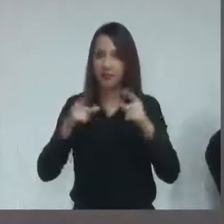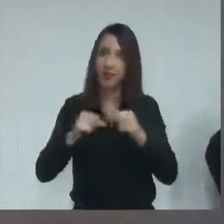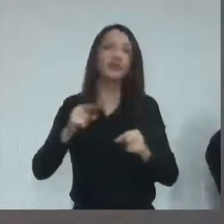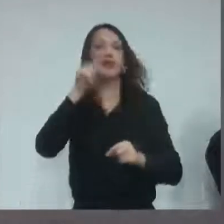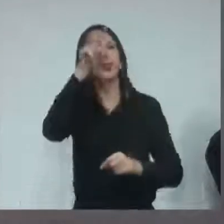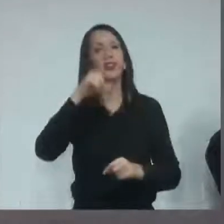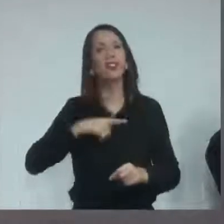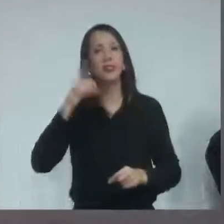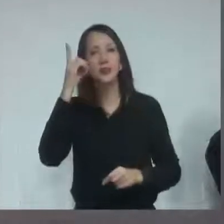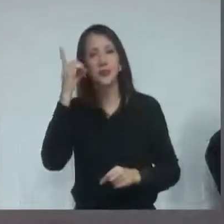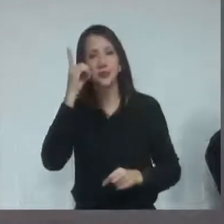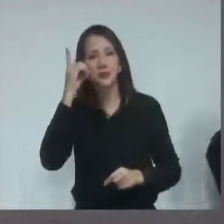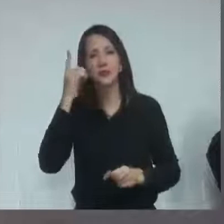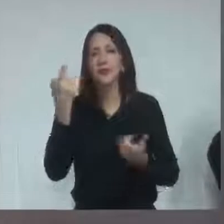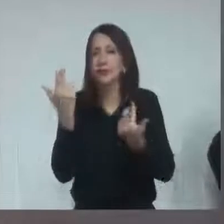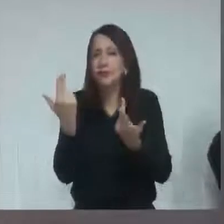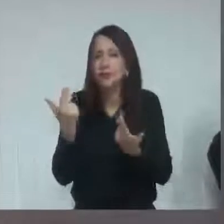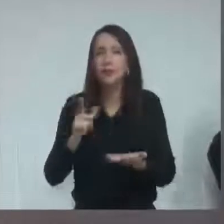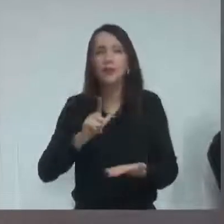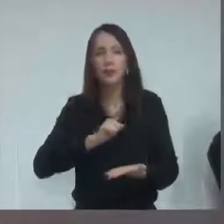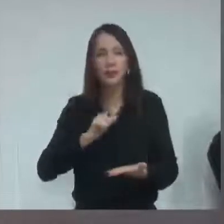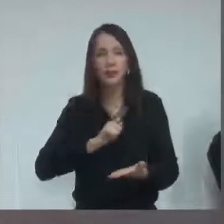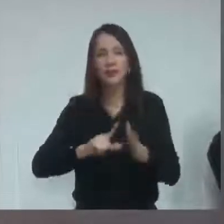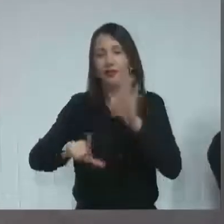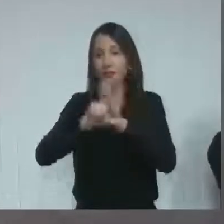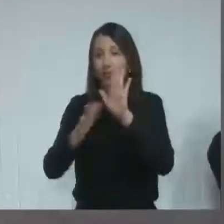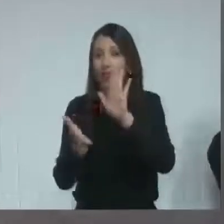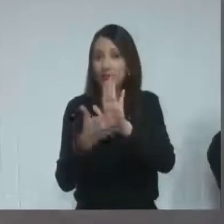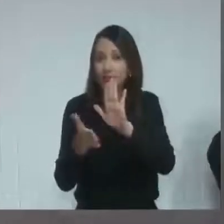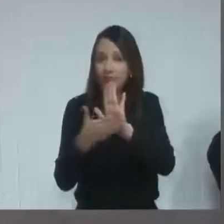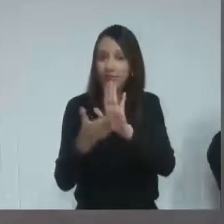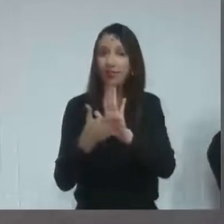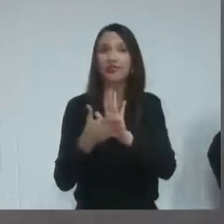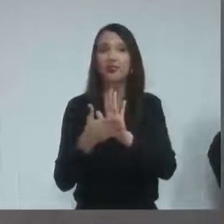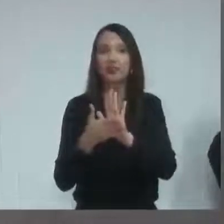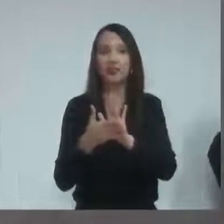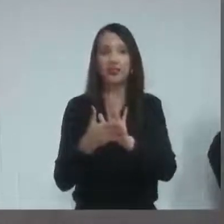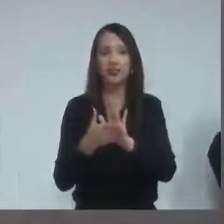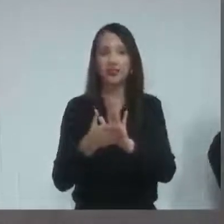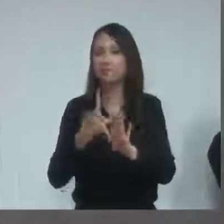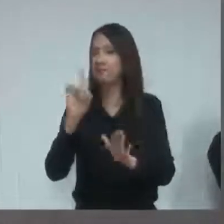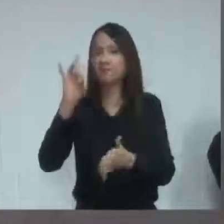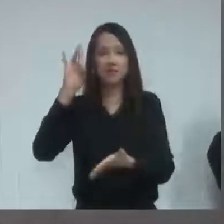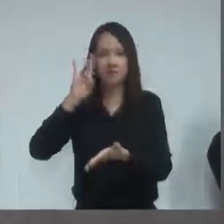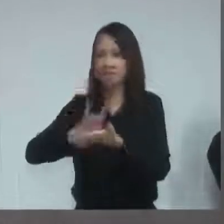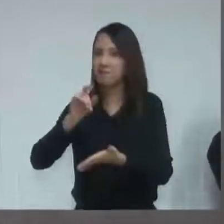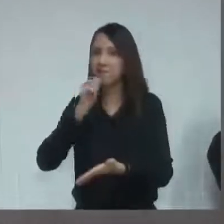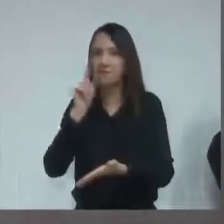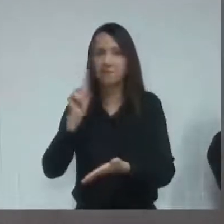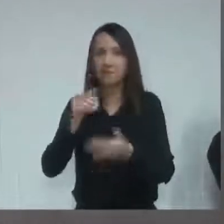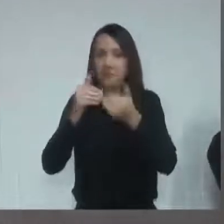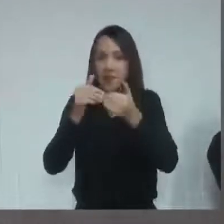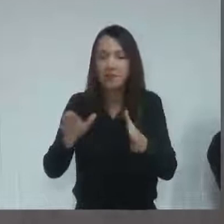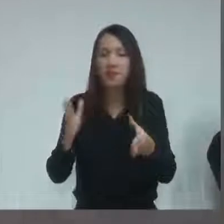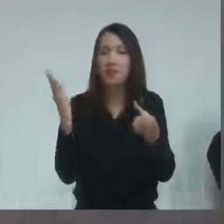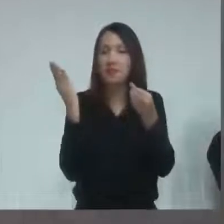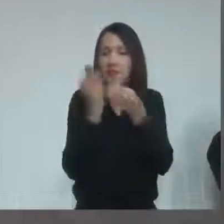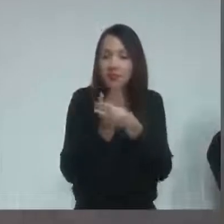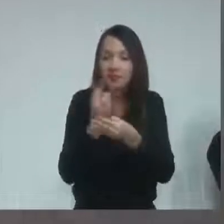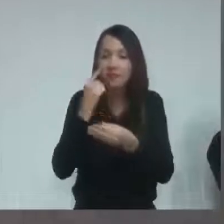ficar claro. Isso é cristalino, está lá na lei, certo? Não é definitivo, não é, né? Mas